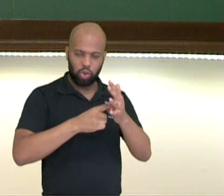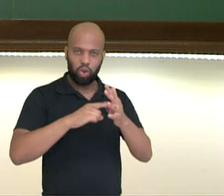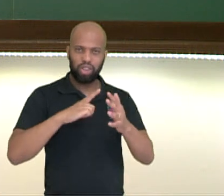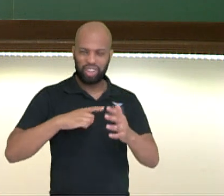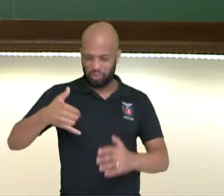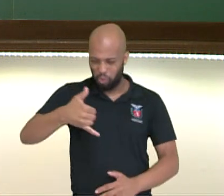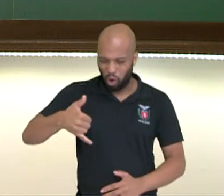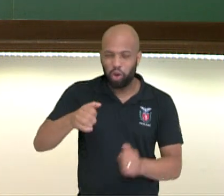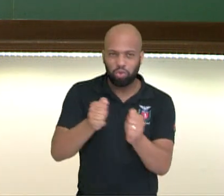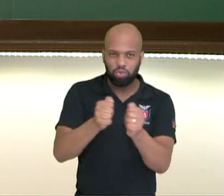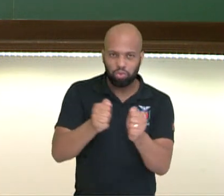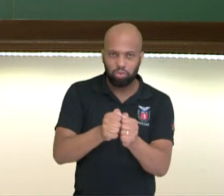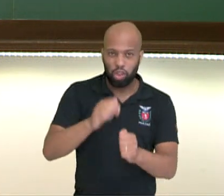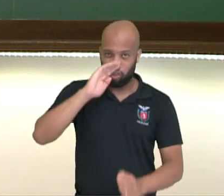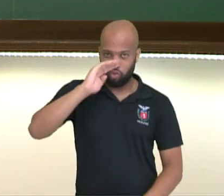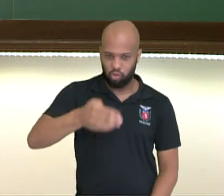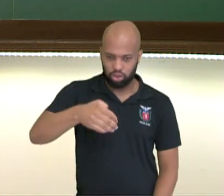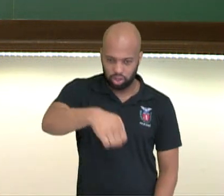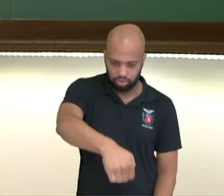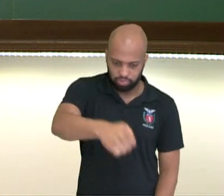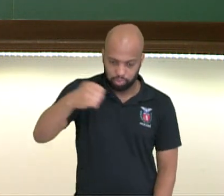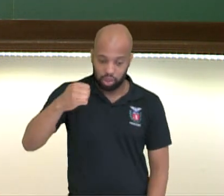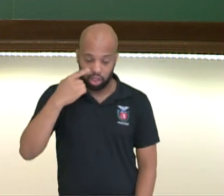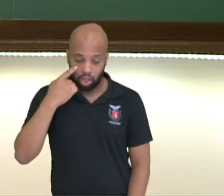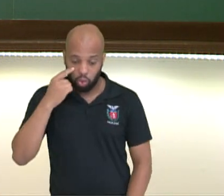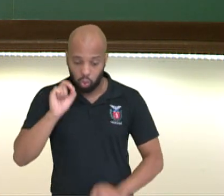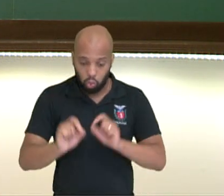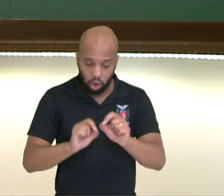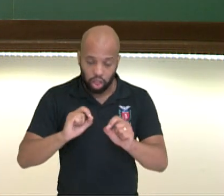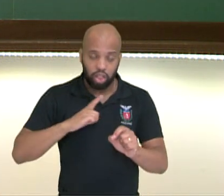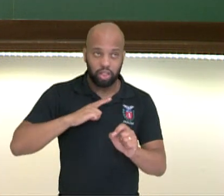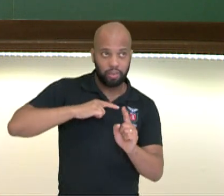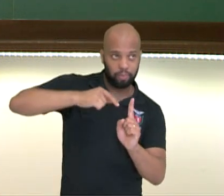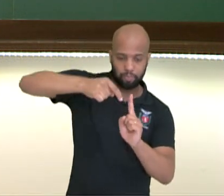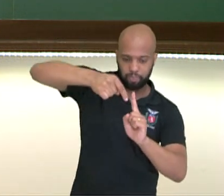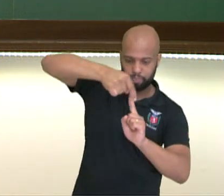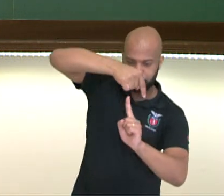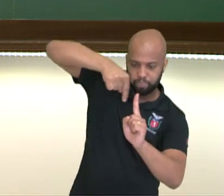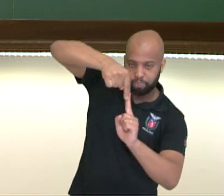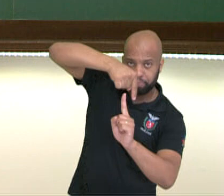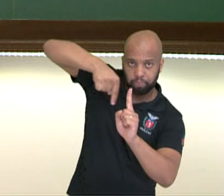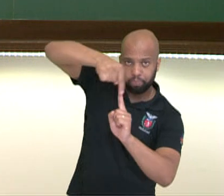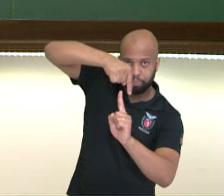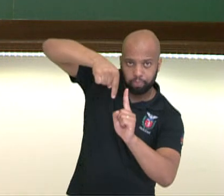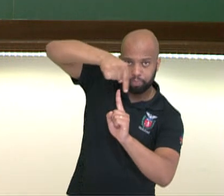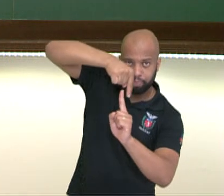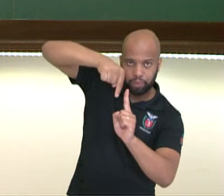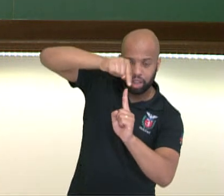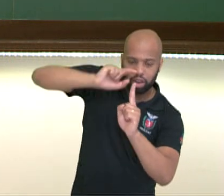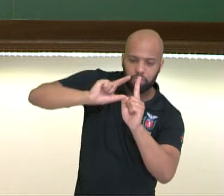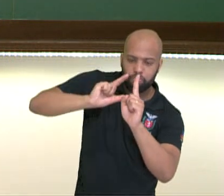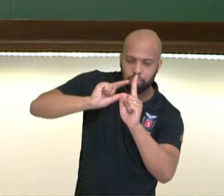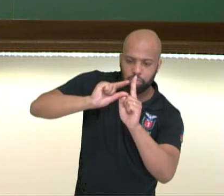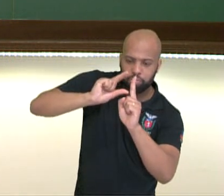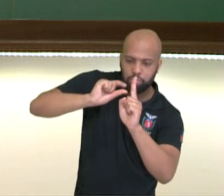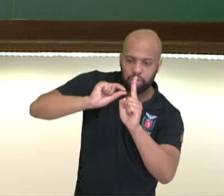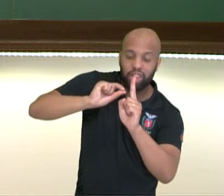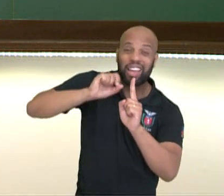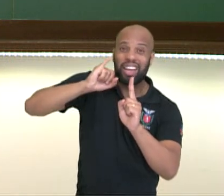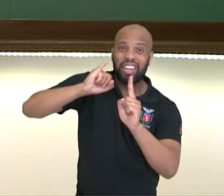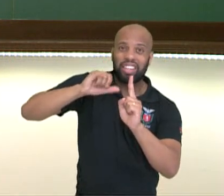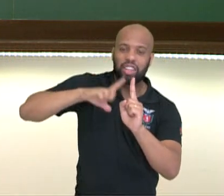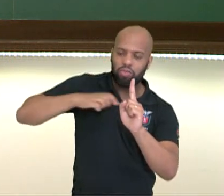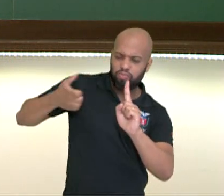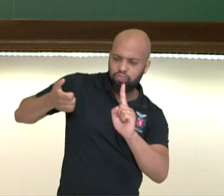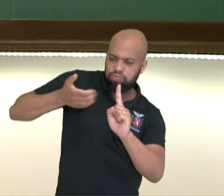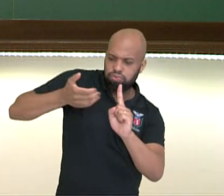do motor, tal. Quando esse óleo aquece, essa mola que está aqui dentro, ela aumenta de volume e empurra